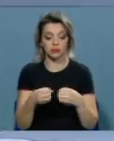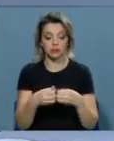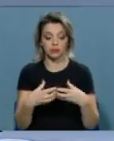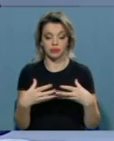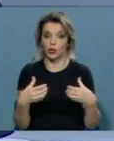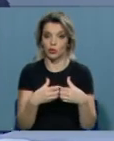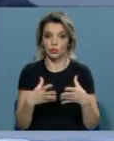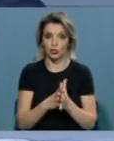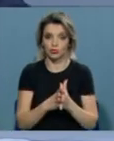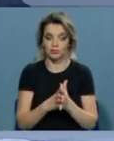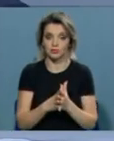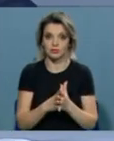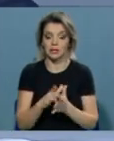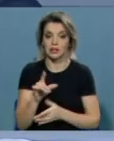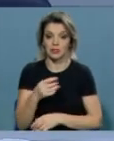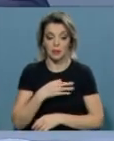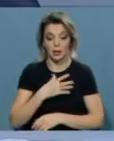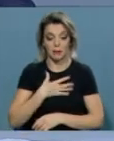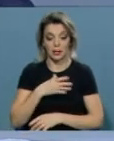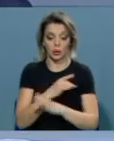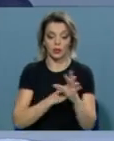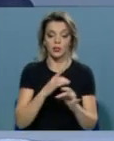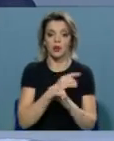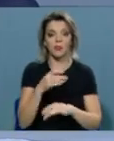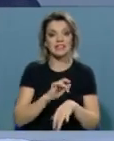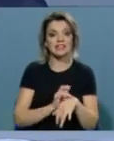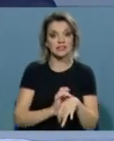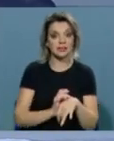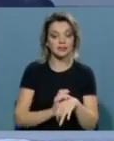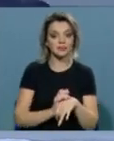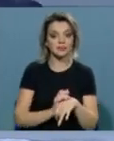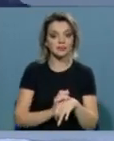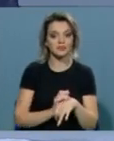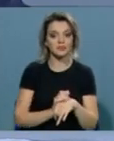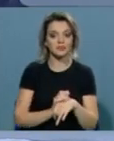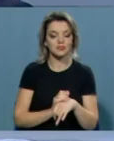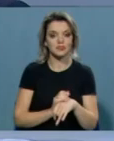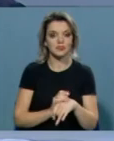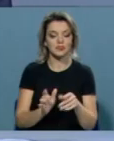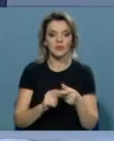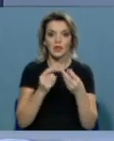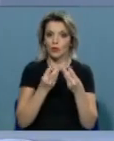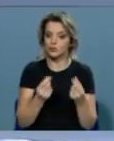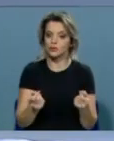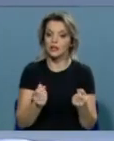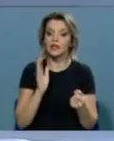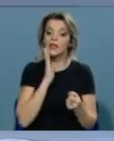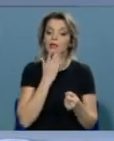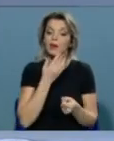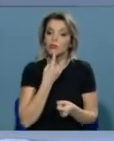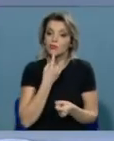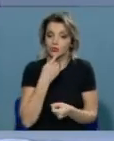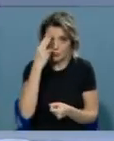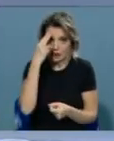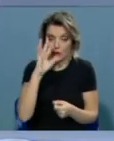escala e chegam chegar a tua desculpinha eles também não consigo na europa super frágil que já estava campo com o goleiro que me arrependi é uma madeira